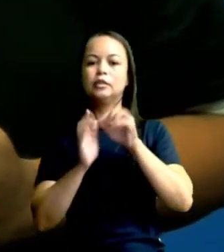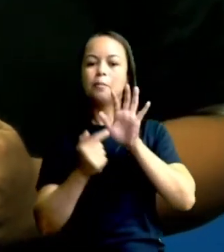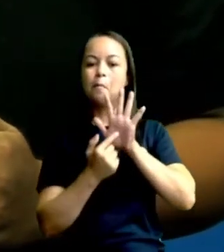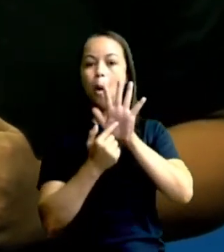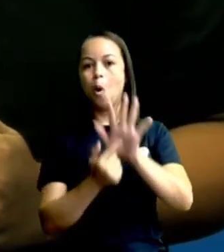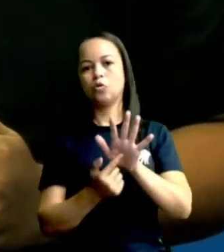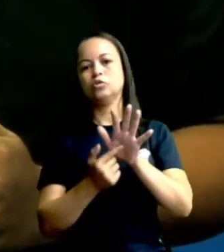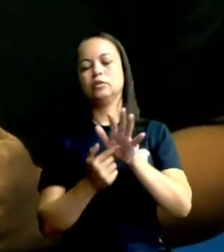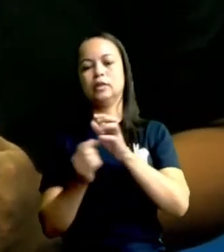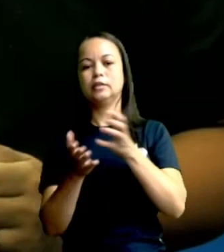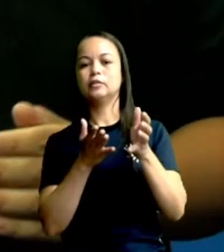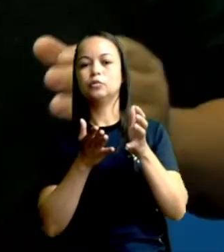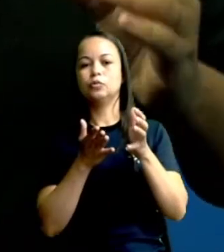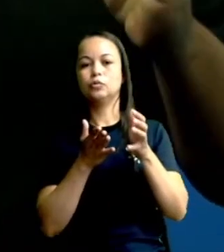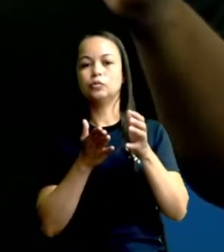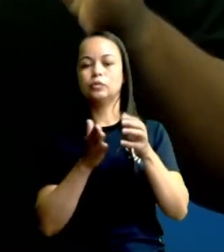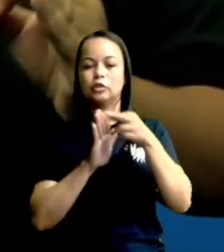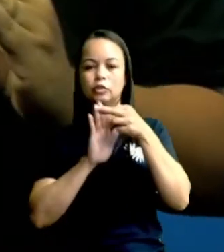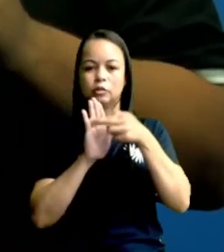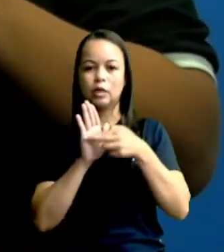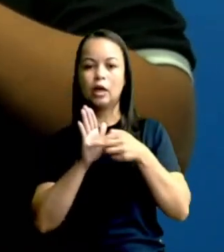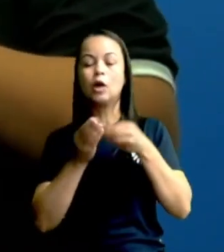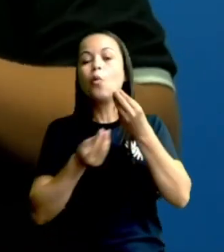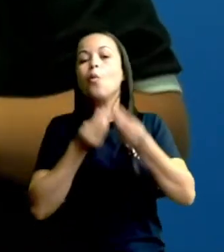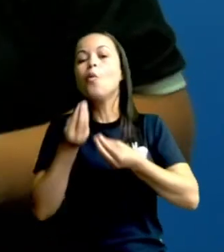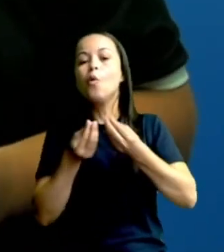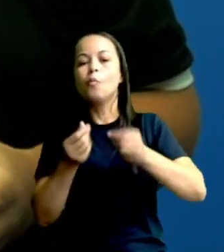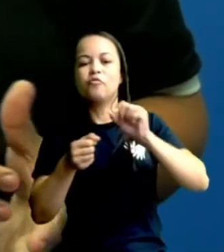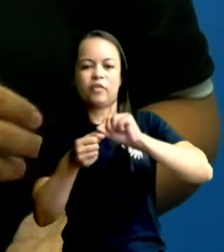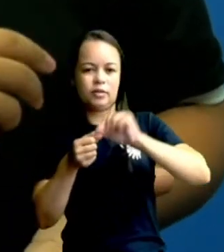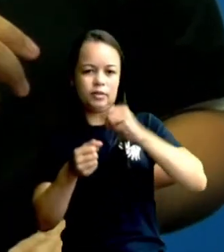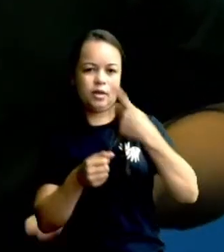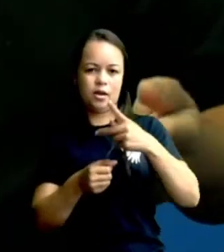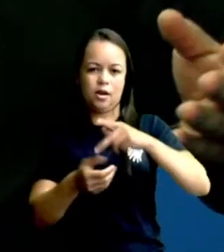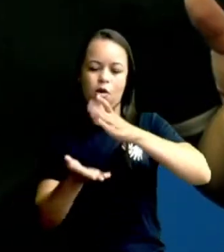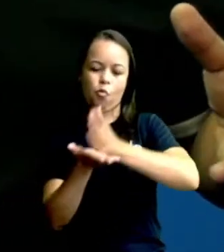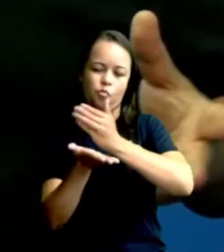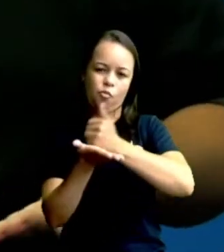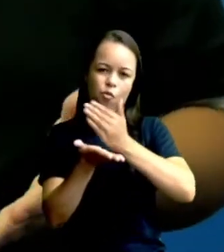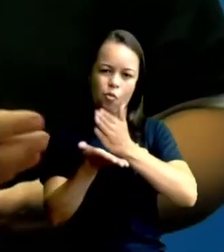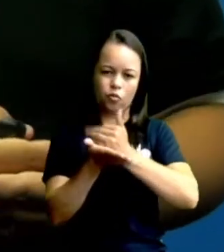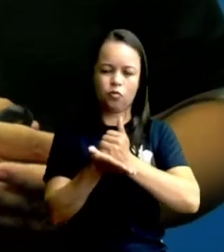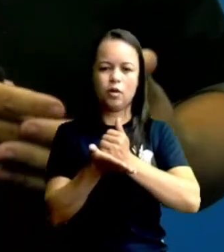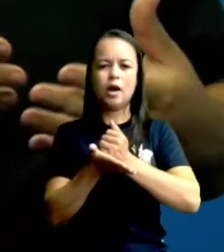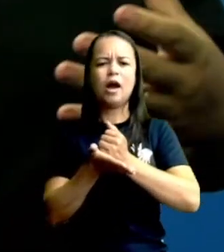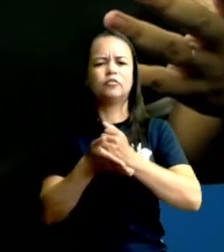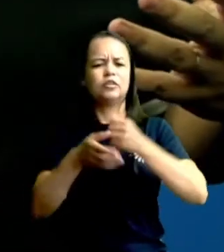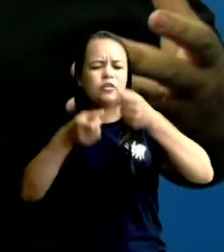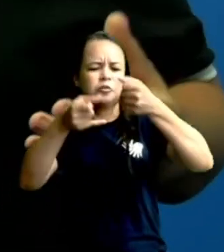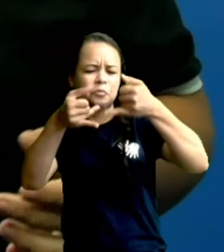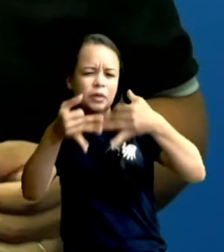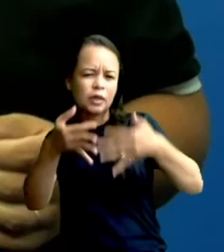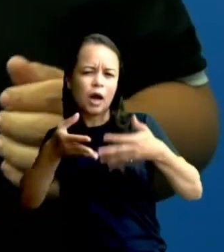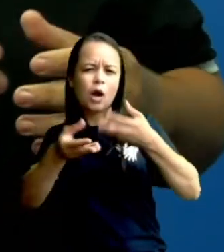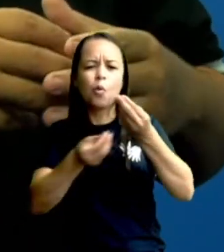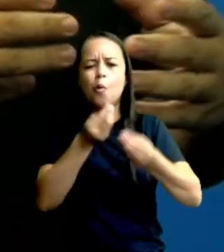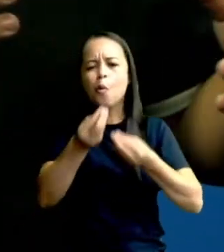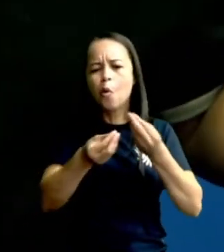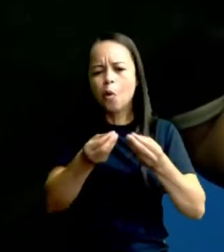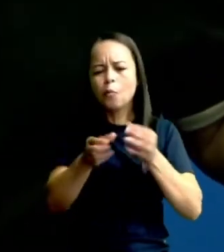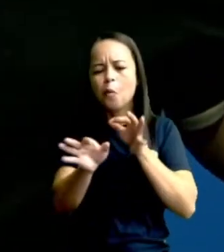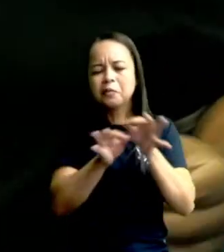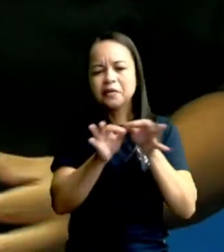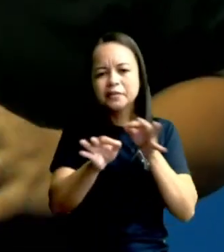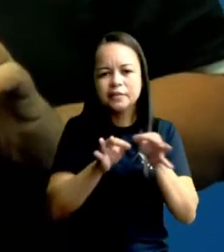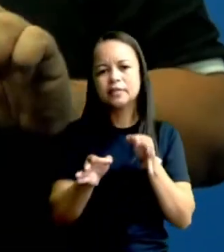texto de receita, que é o modo de preparo. Ali você vai explicar como se preparar, como você